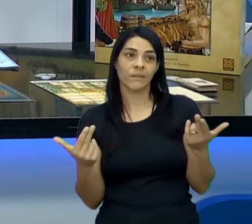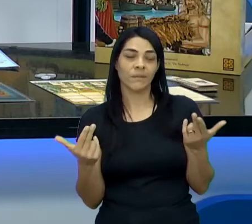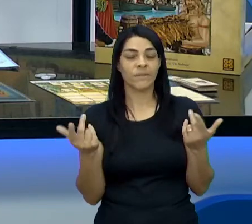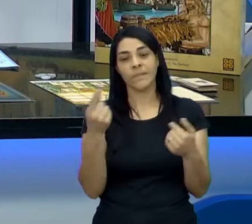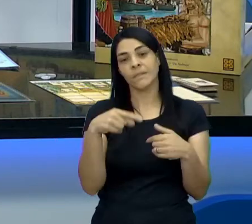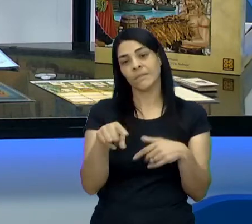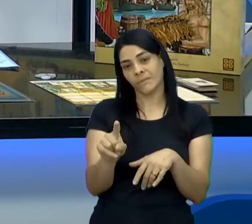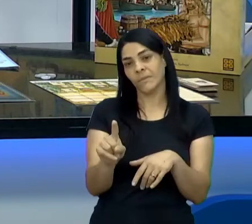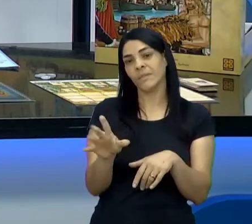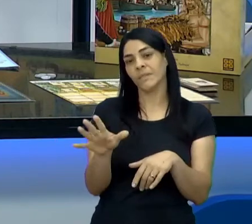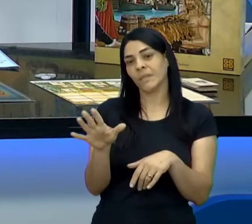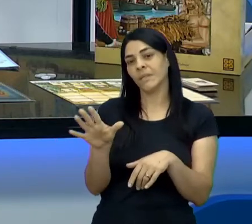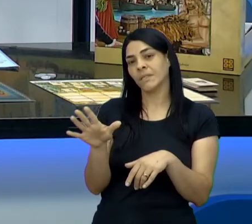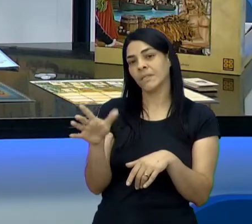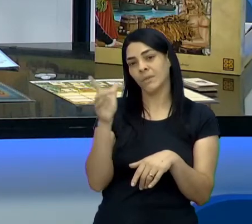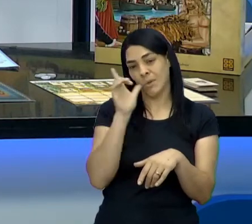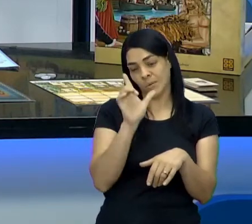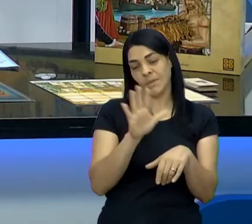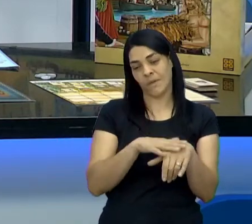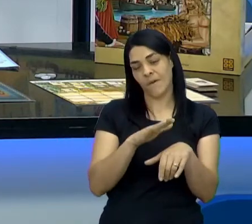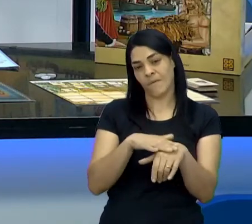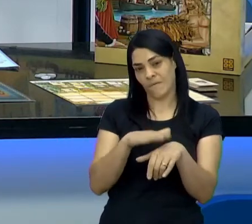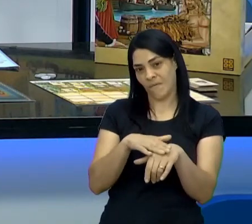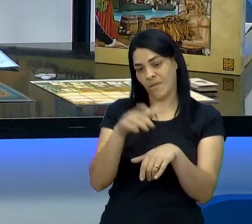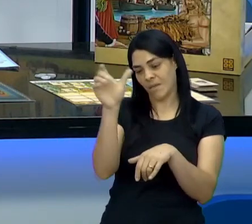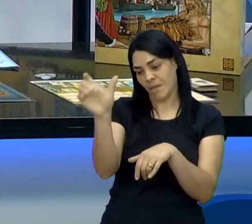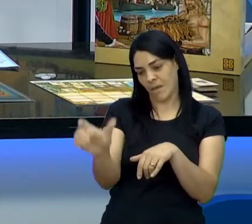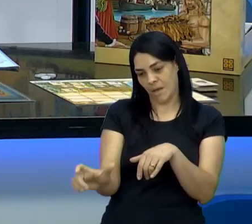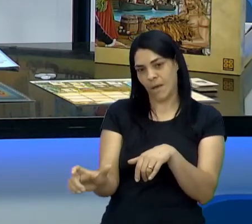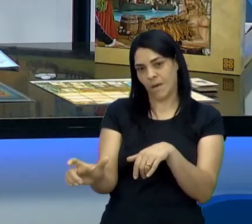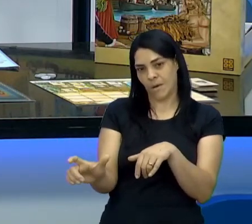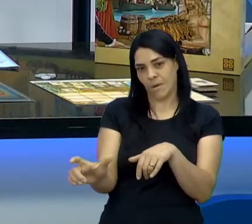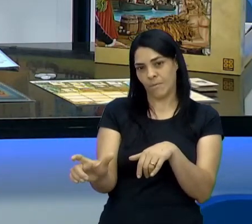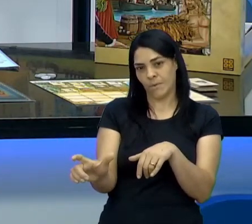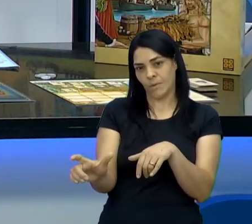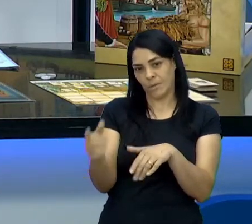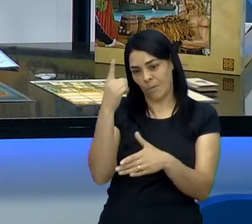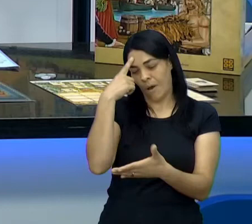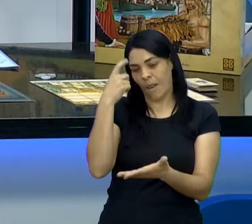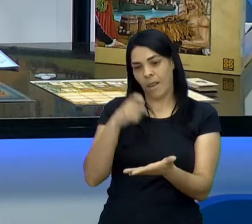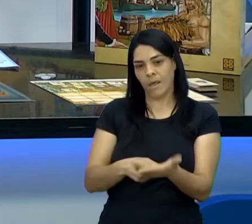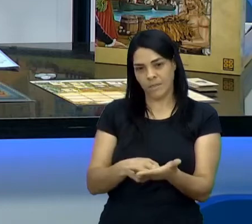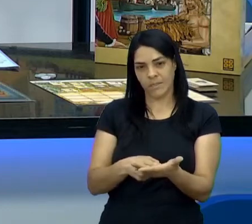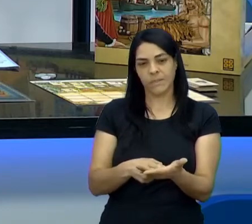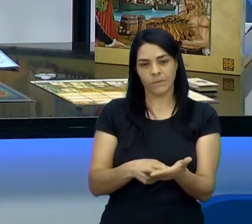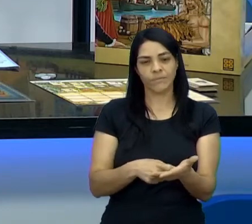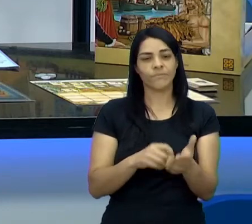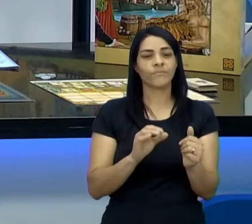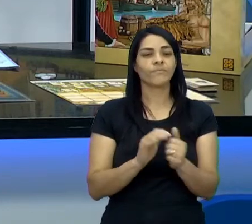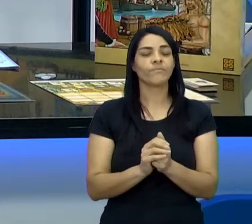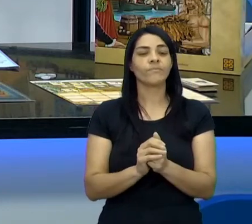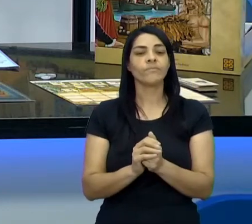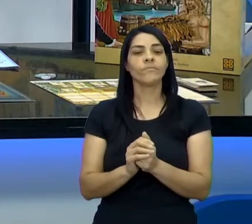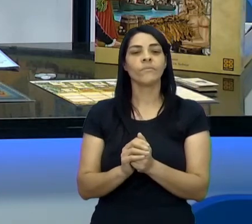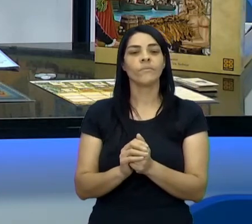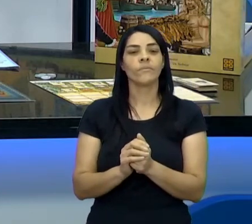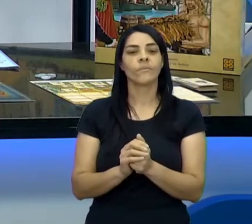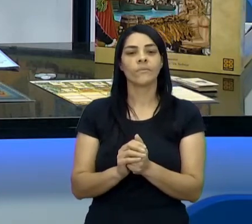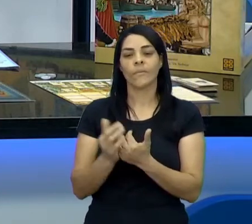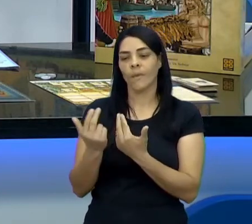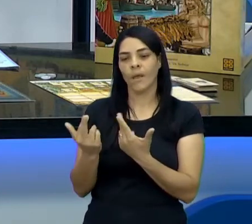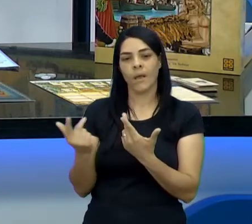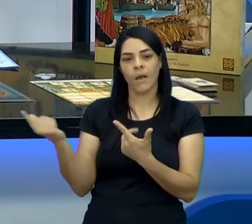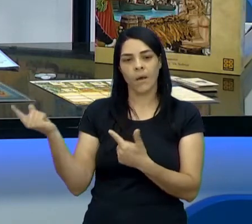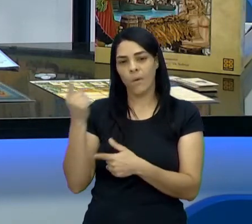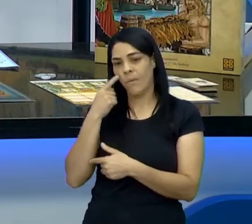você fazer o jogador tomar decisões importantes no jogo. Depois ele explica como ligar os dominós. No caso aqui é igual um dominó mesmo. Você